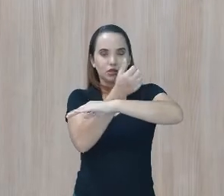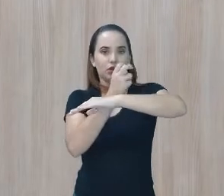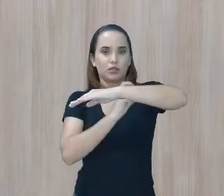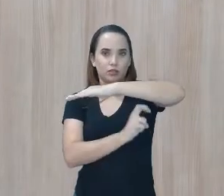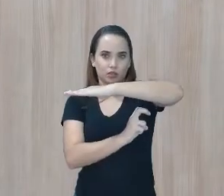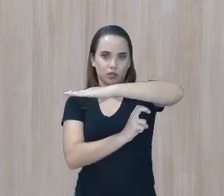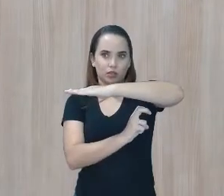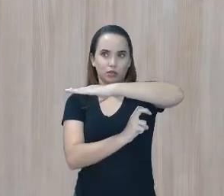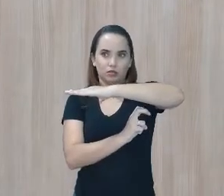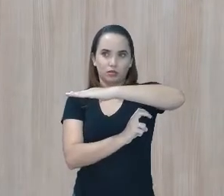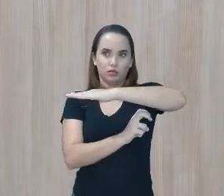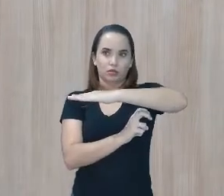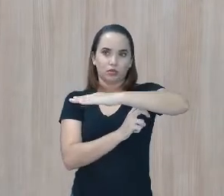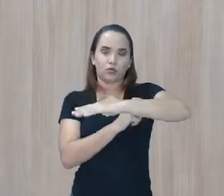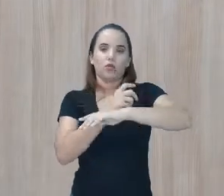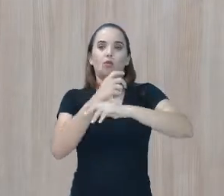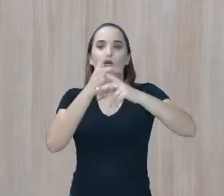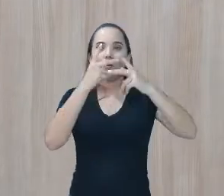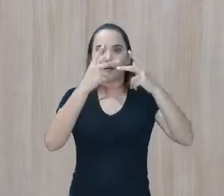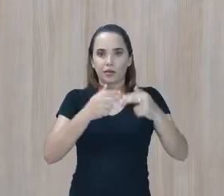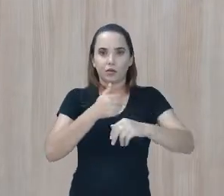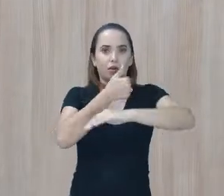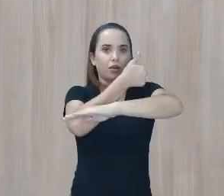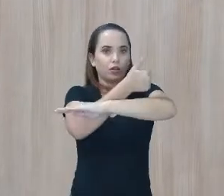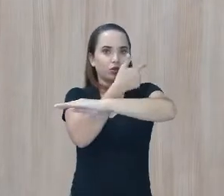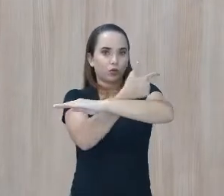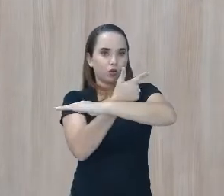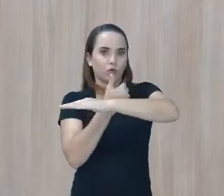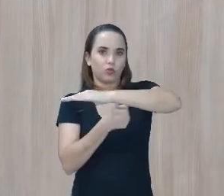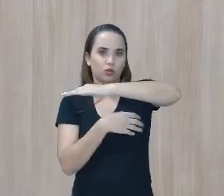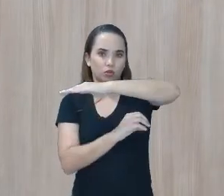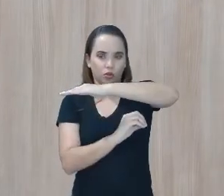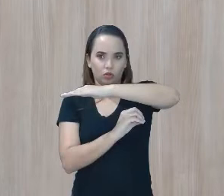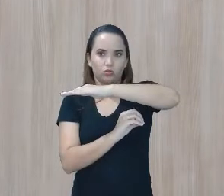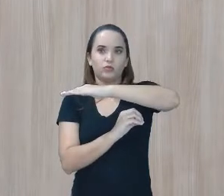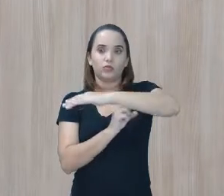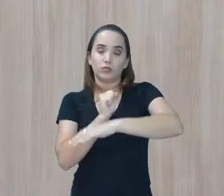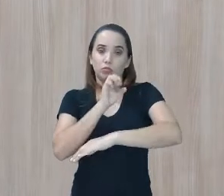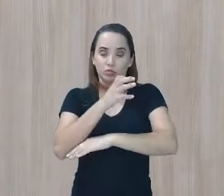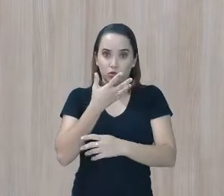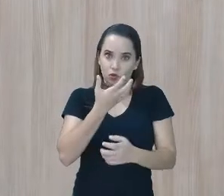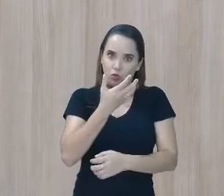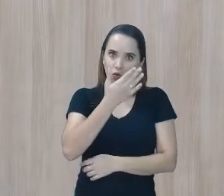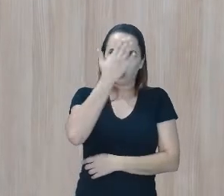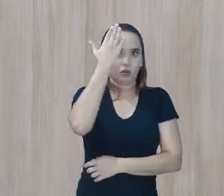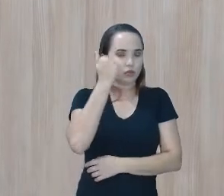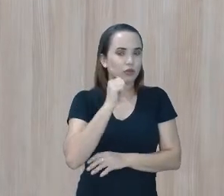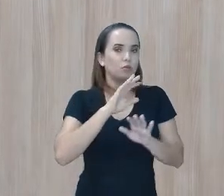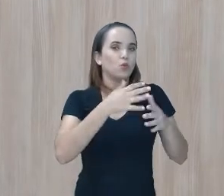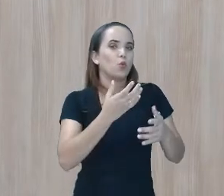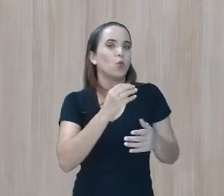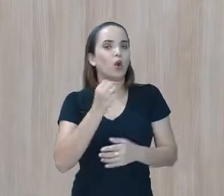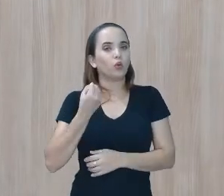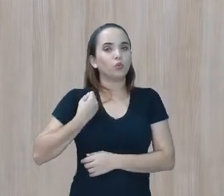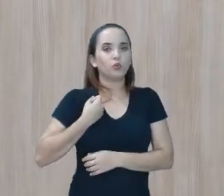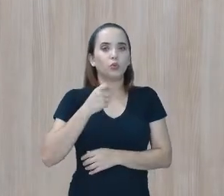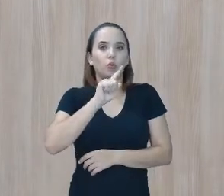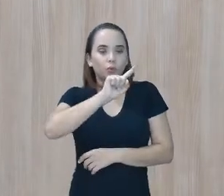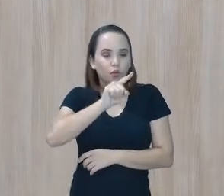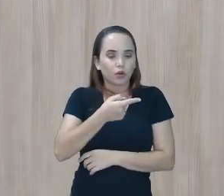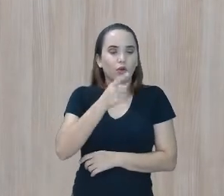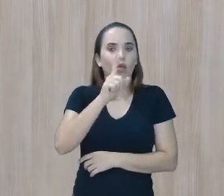6 sobre 5 é equivalente a 12 sobre 10, e se eu quiser saber quem é o número decimal aqui, vai ser